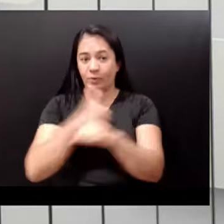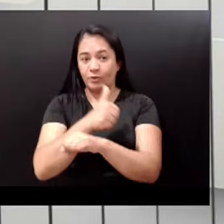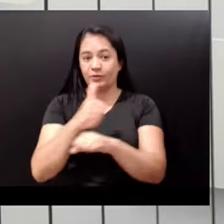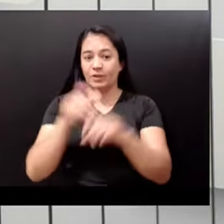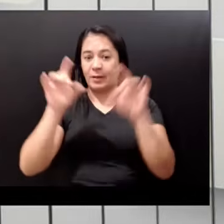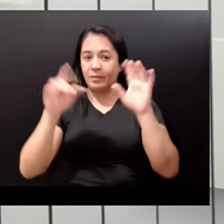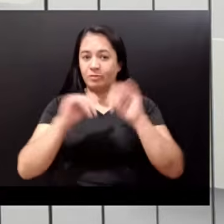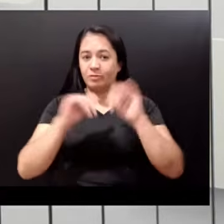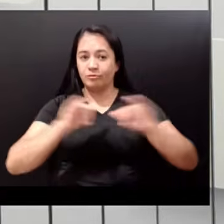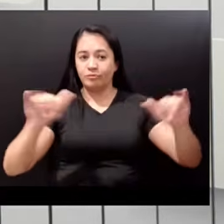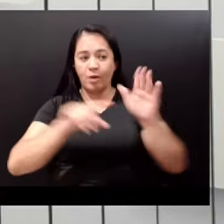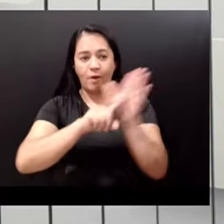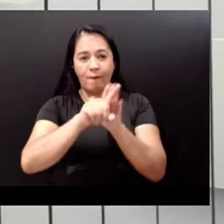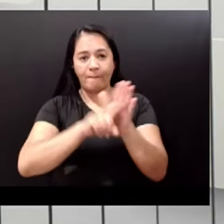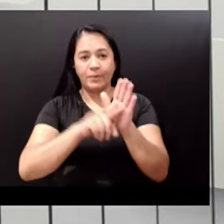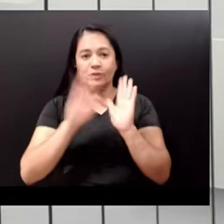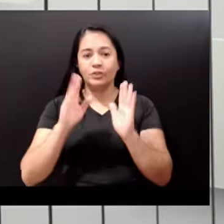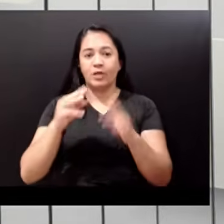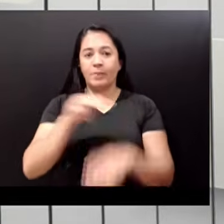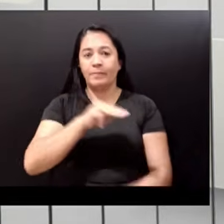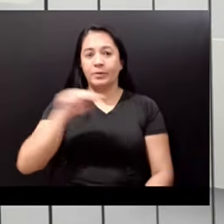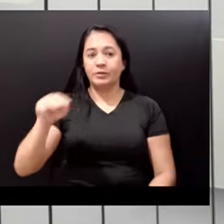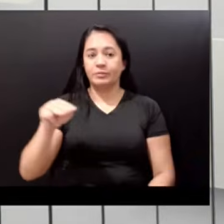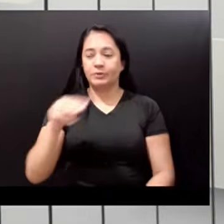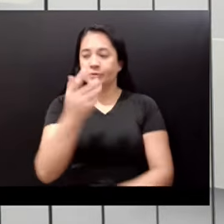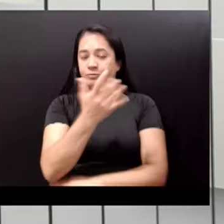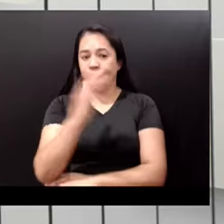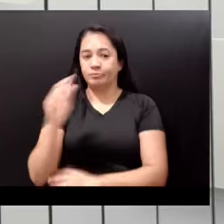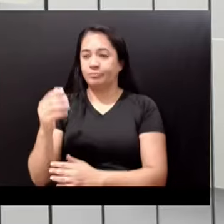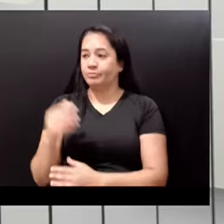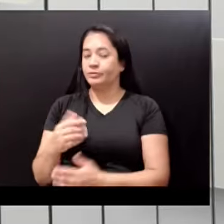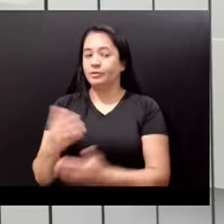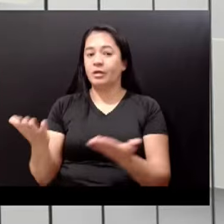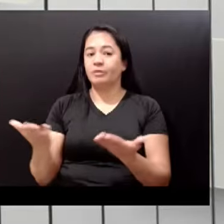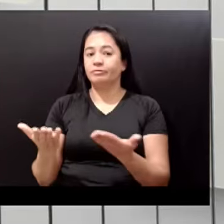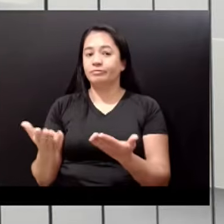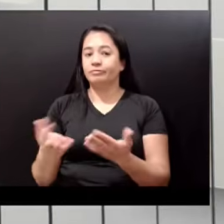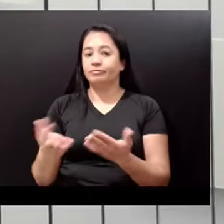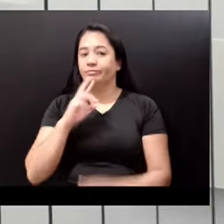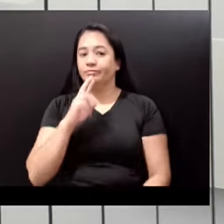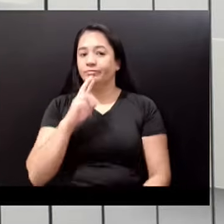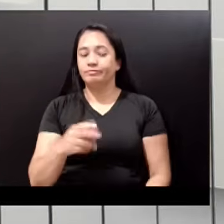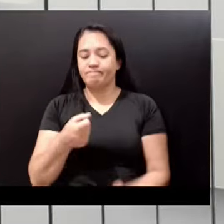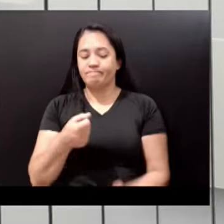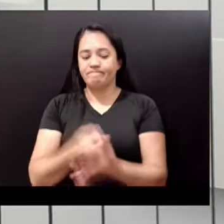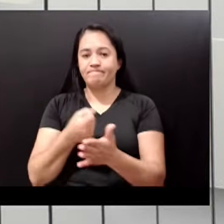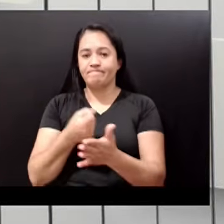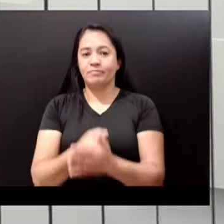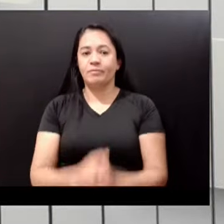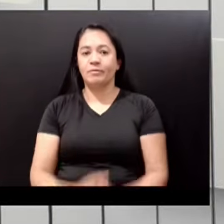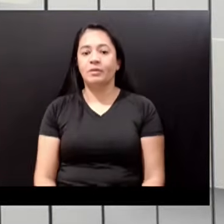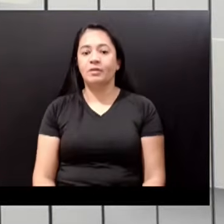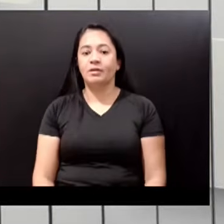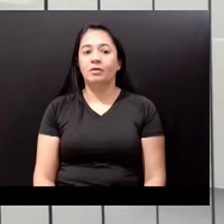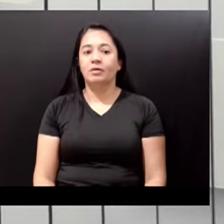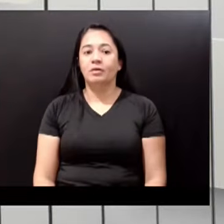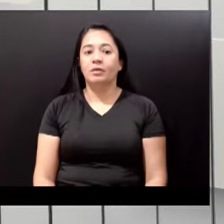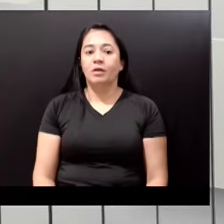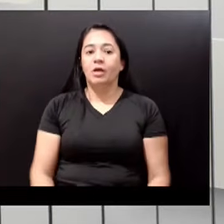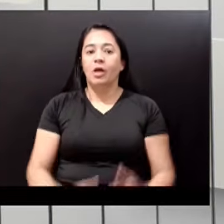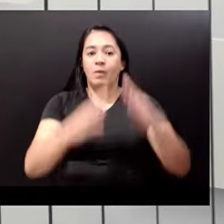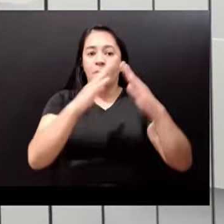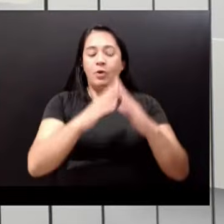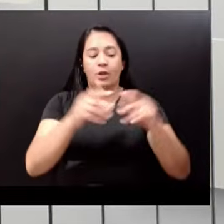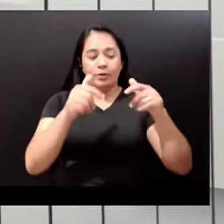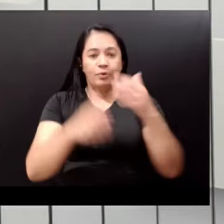encomendada pelo Ministério do Meio Ambiente. E o resultado foi determinante. Morar cercado por área verde impacta